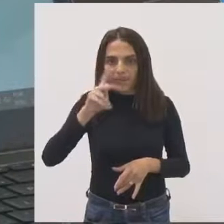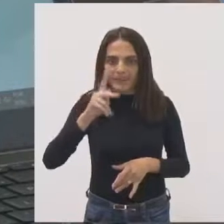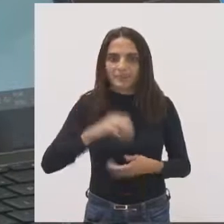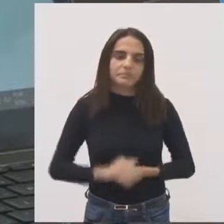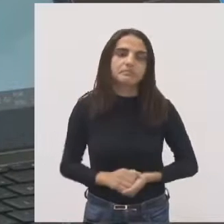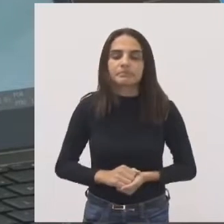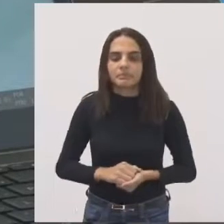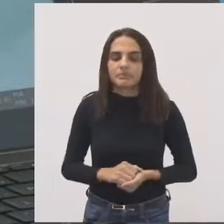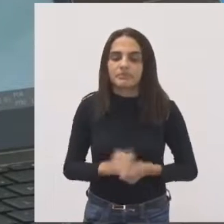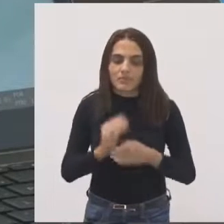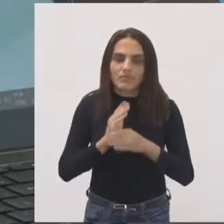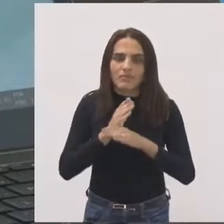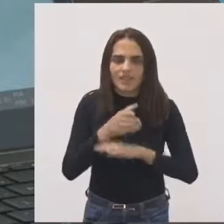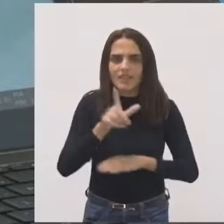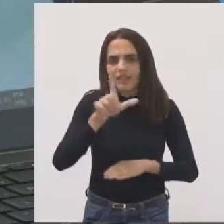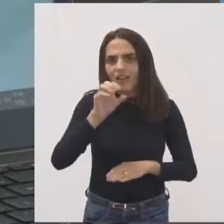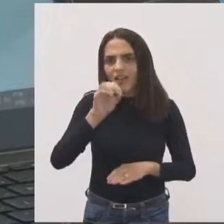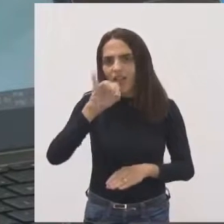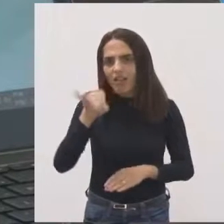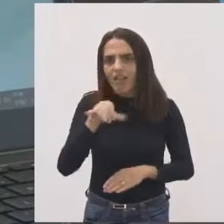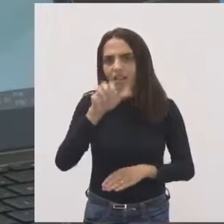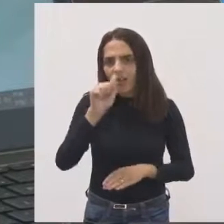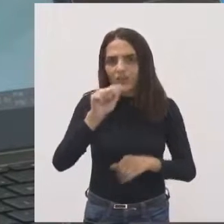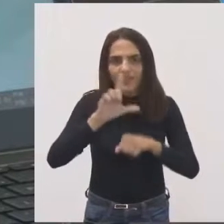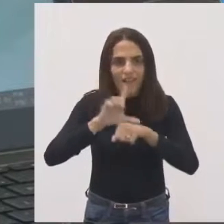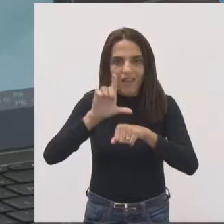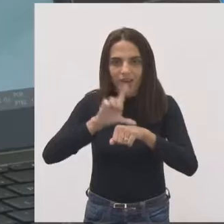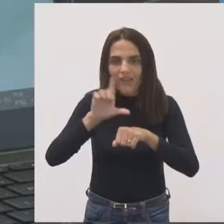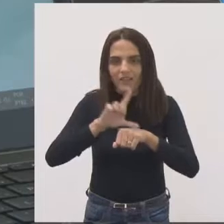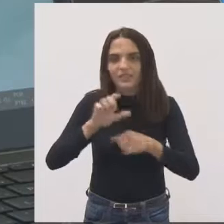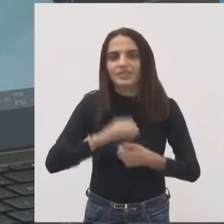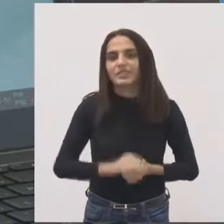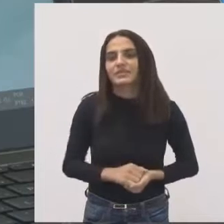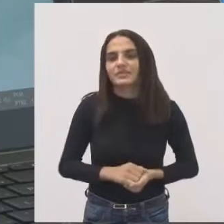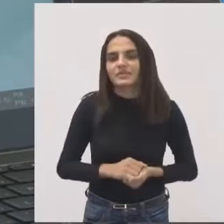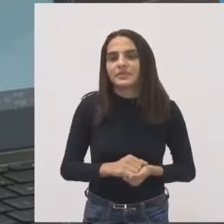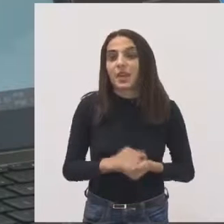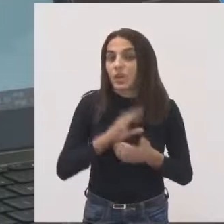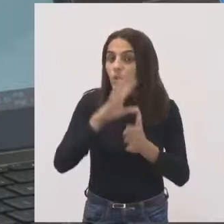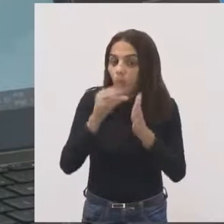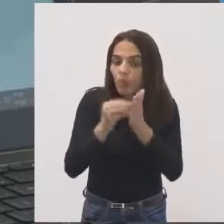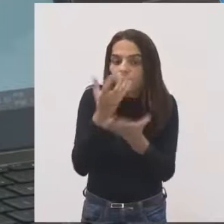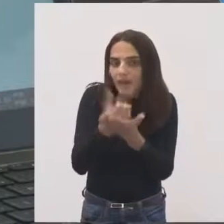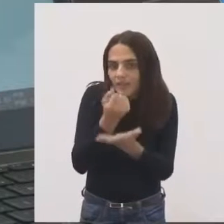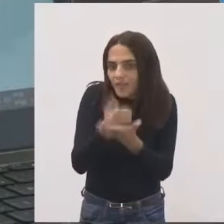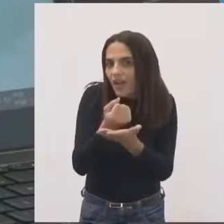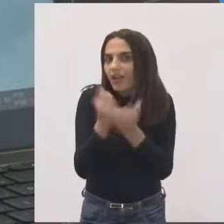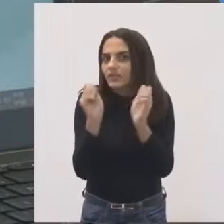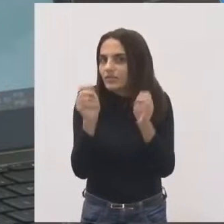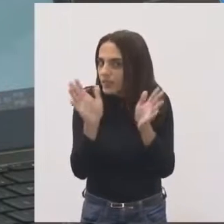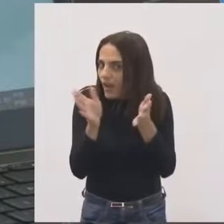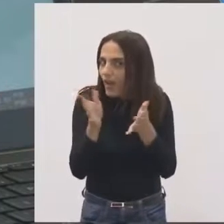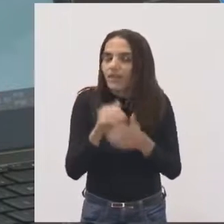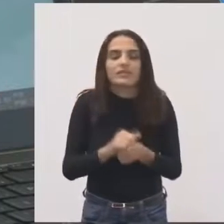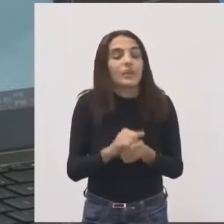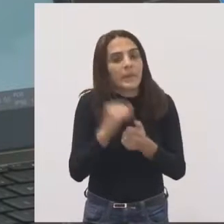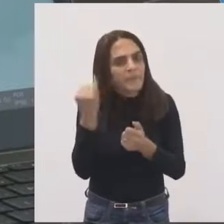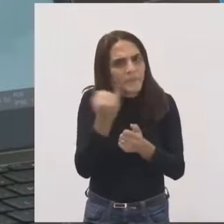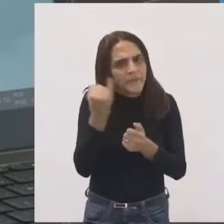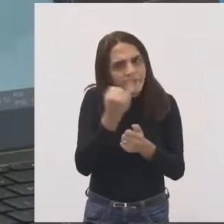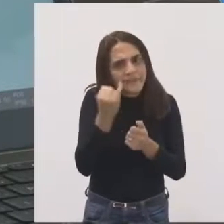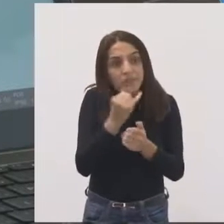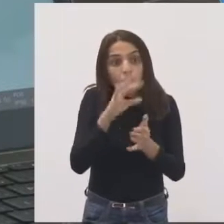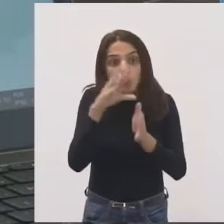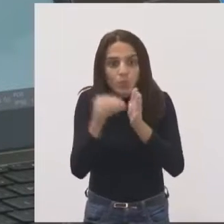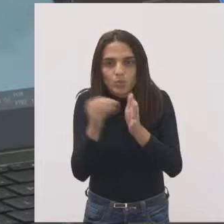da Microsoft e ver se está tudo atualizado, se está tudo instalado, que nem o Fernando falou. É sempre importante deixar tudo atualizado,